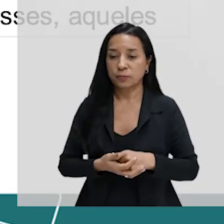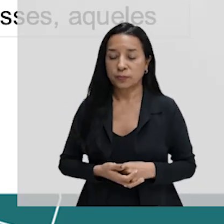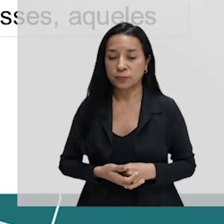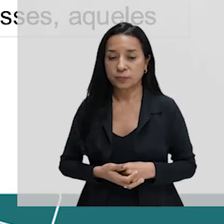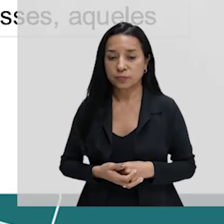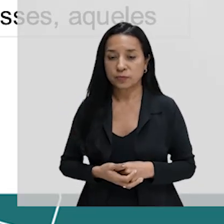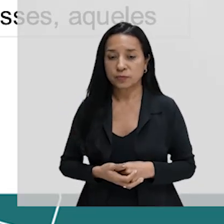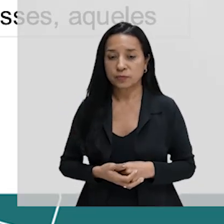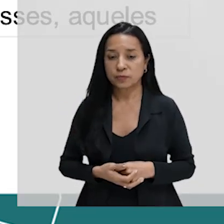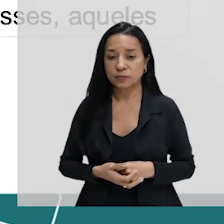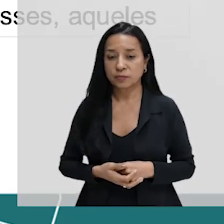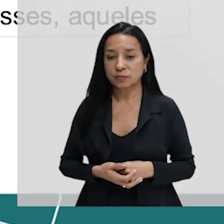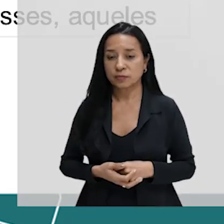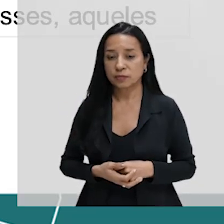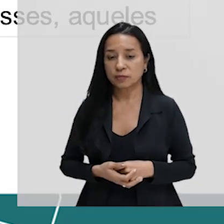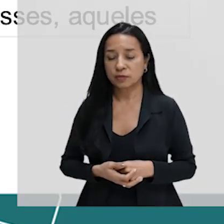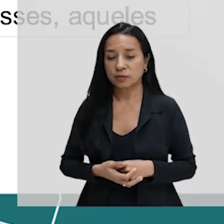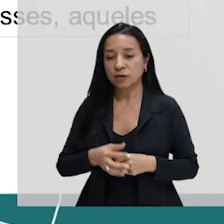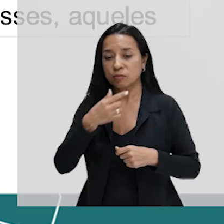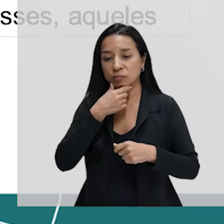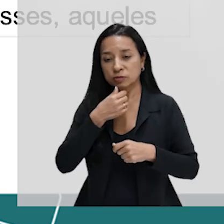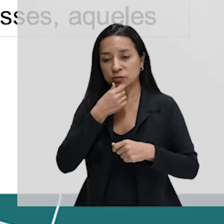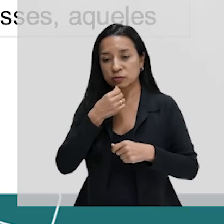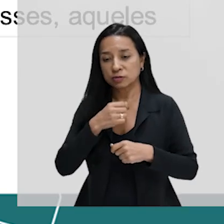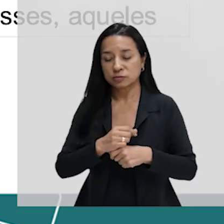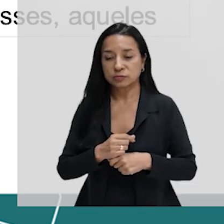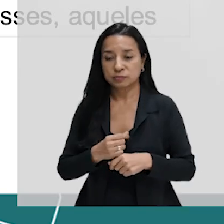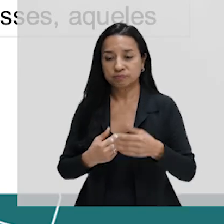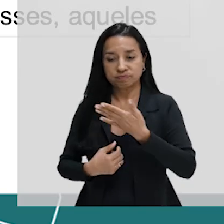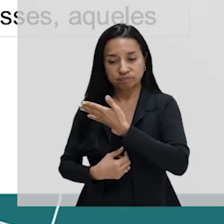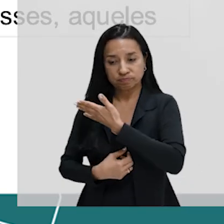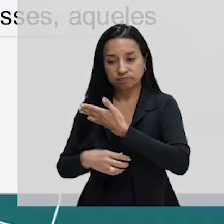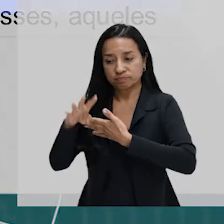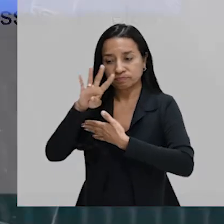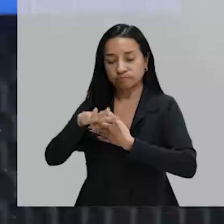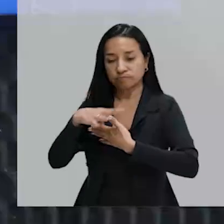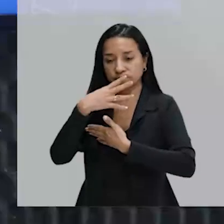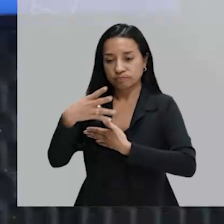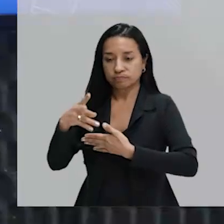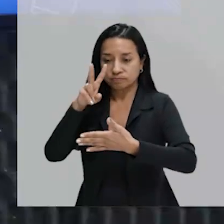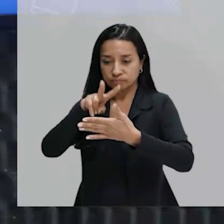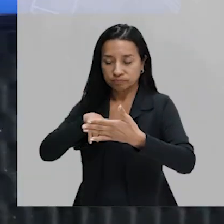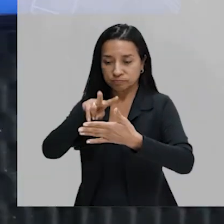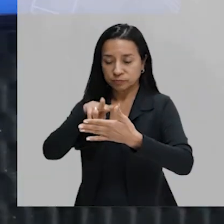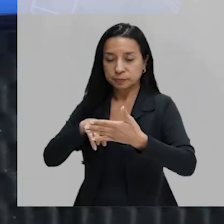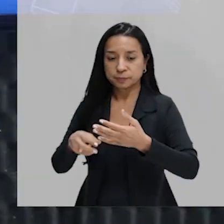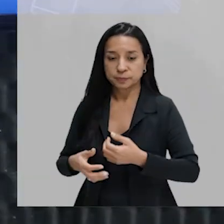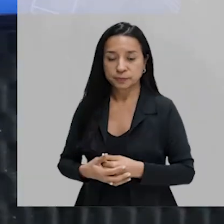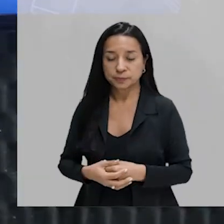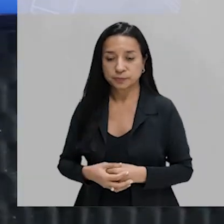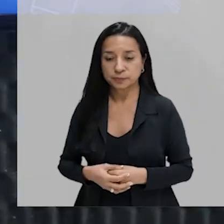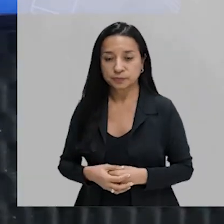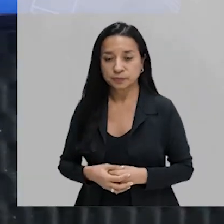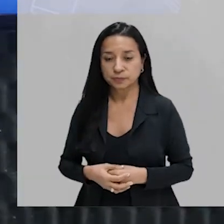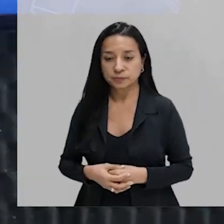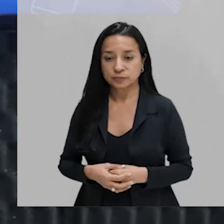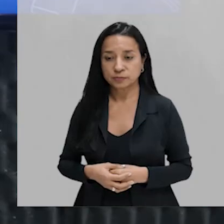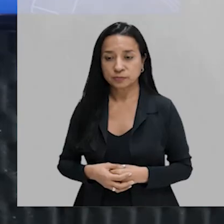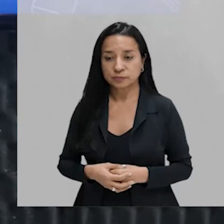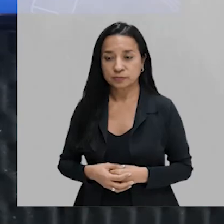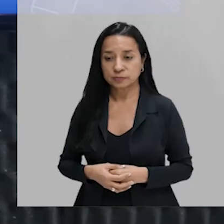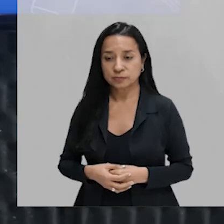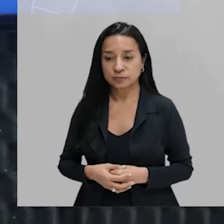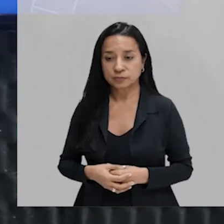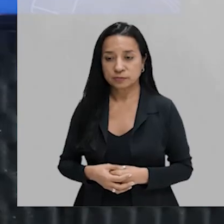aquelas. No masculino, este, esse, aquele. E no plural, estes,